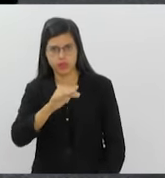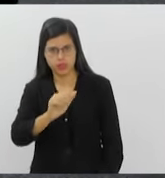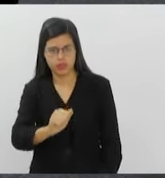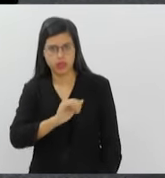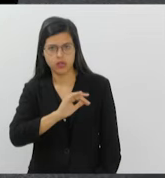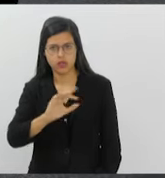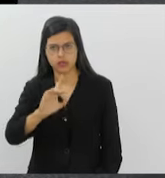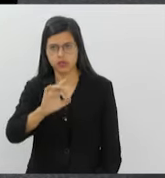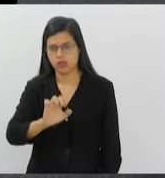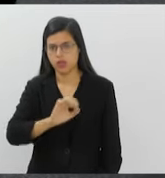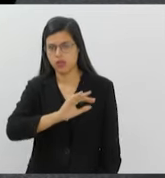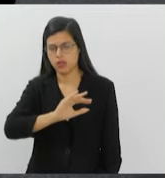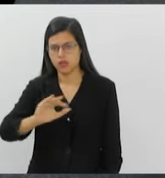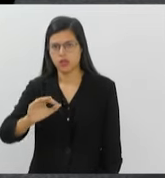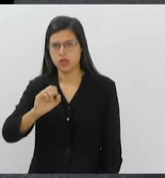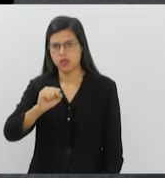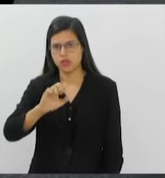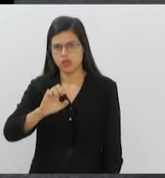sentido,